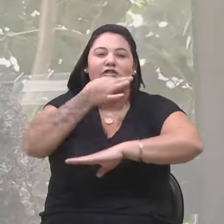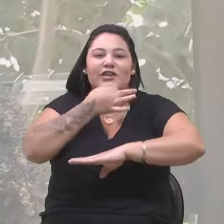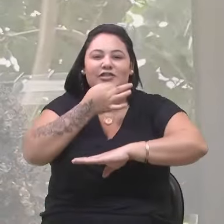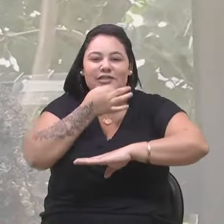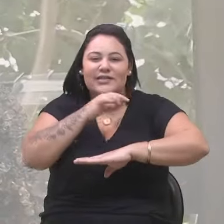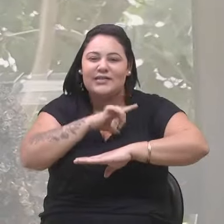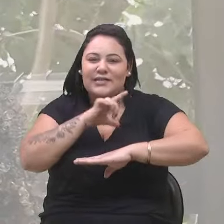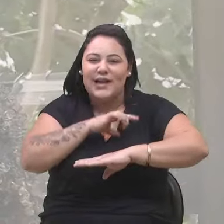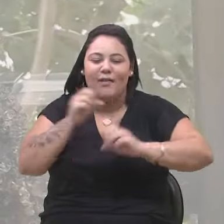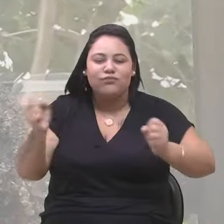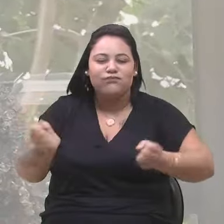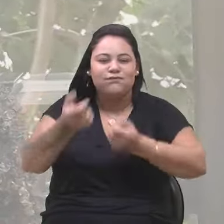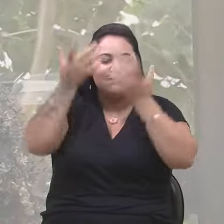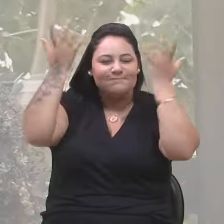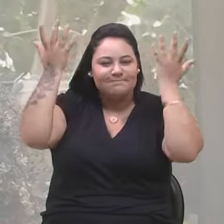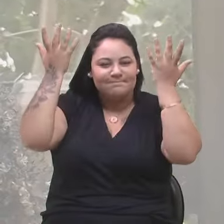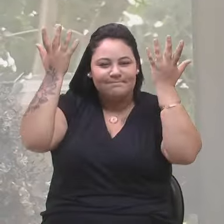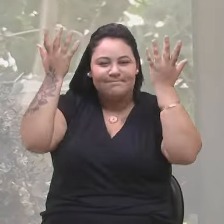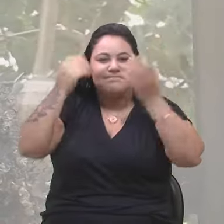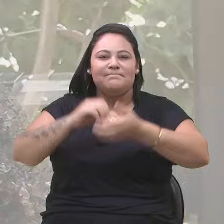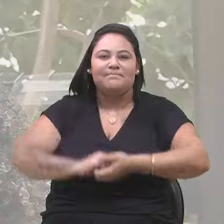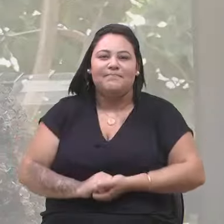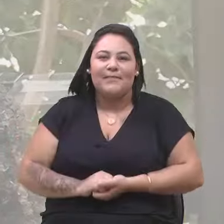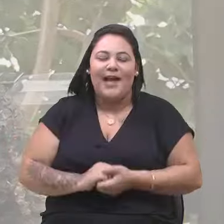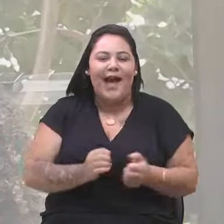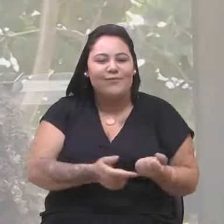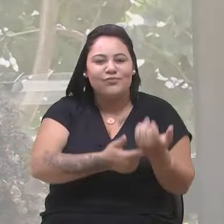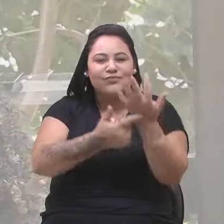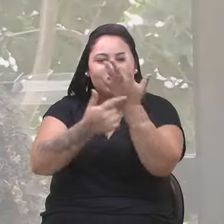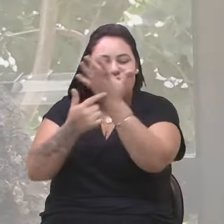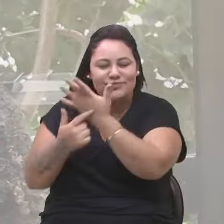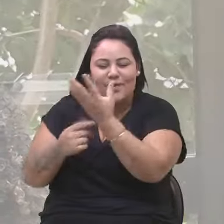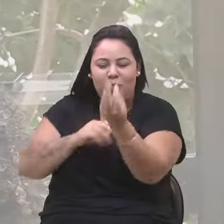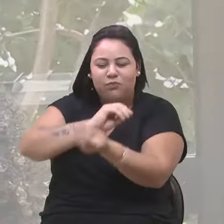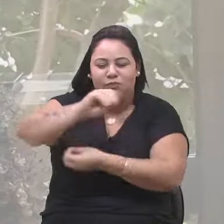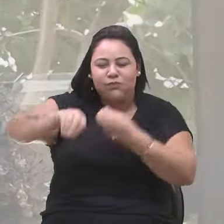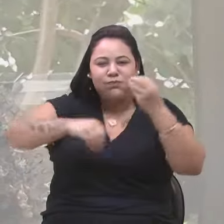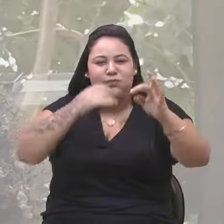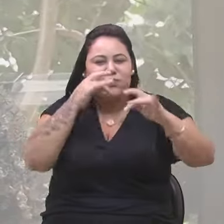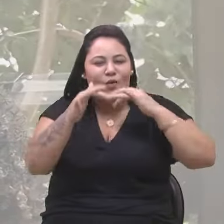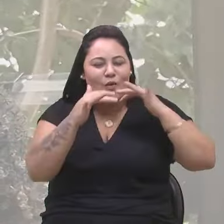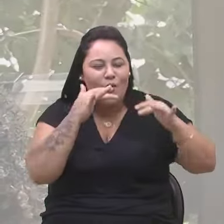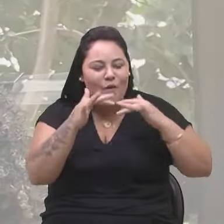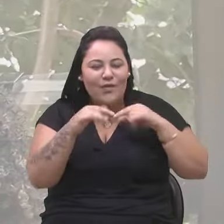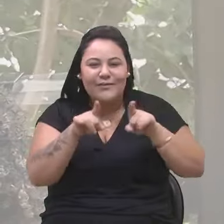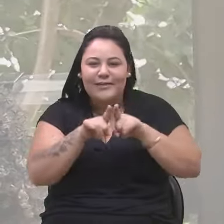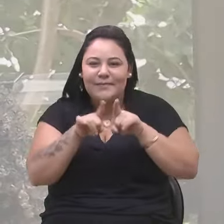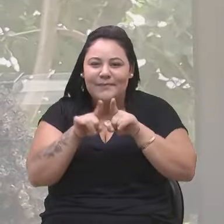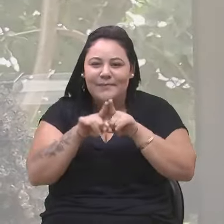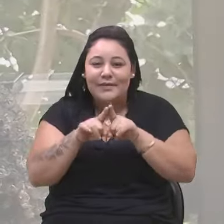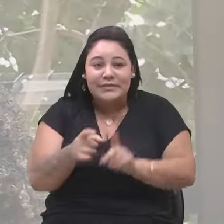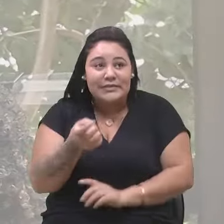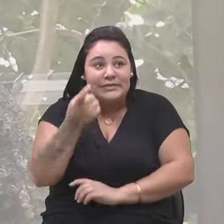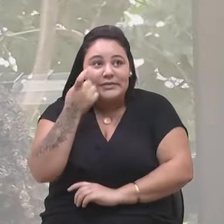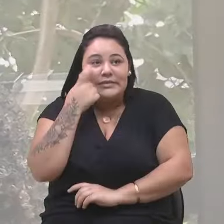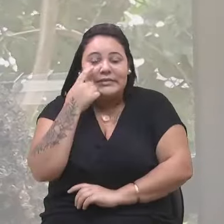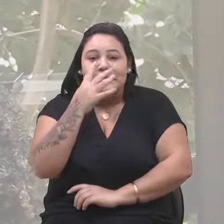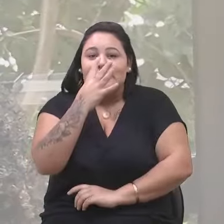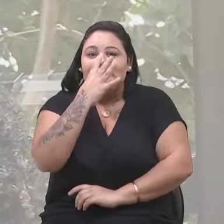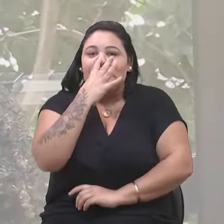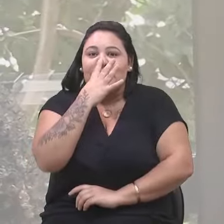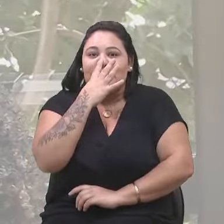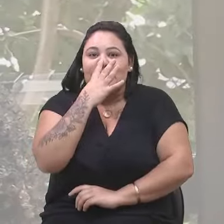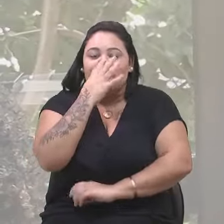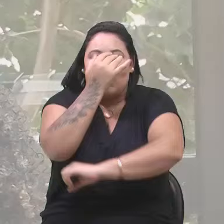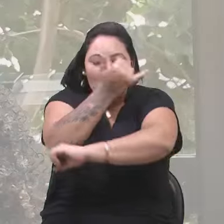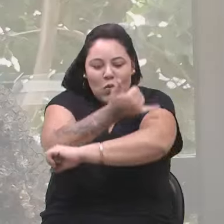desfile cênico. É lindo. Essa mescla de cores me chama muita atenção, a gente fica olhando, passam as mesclas de